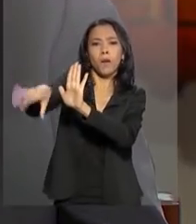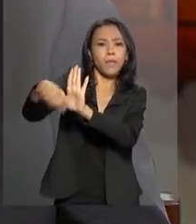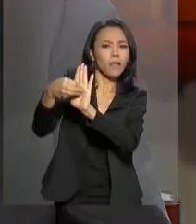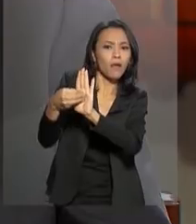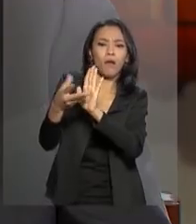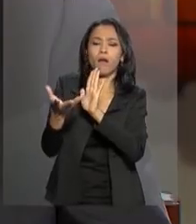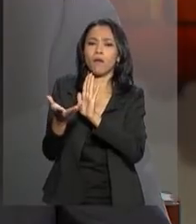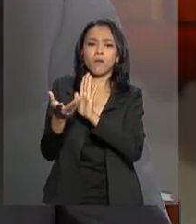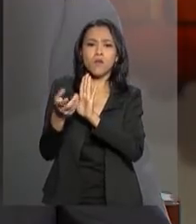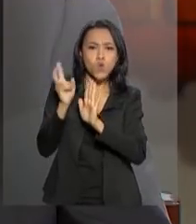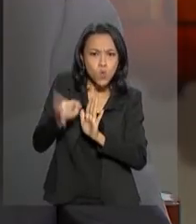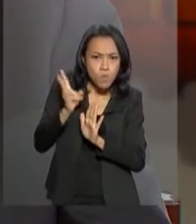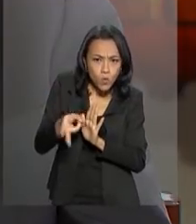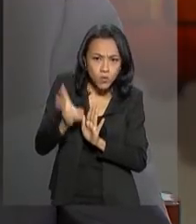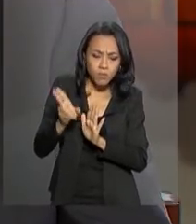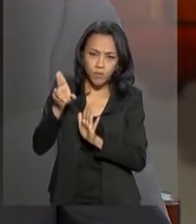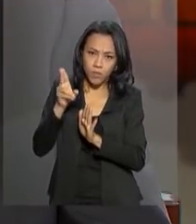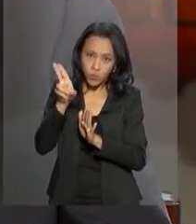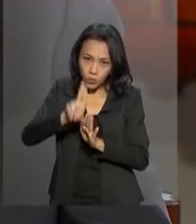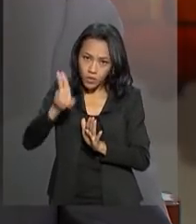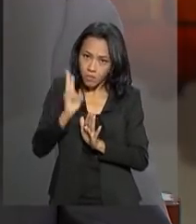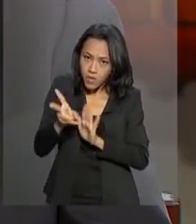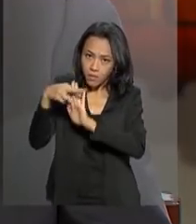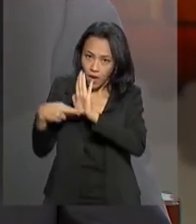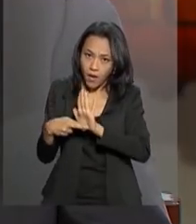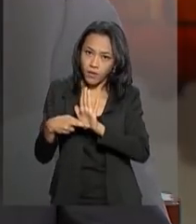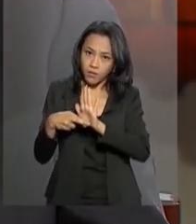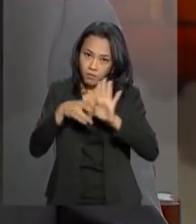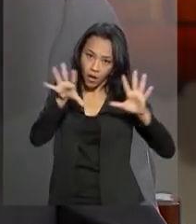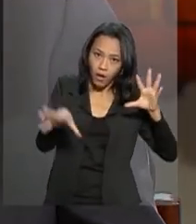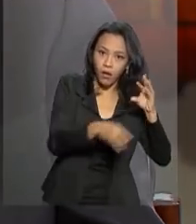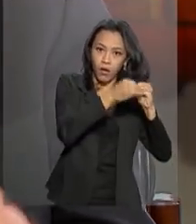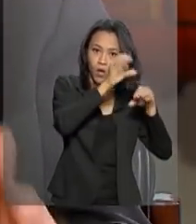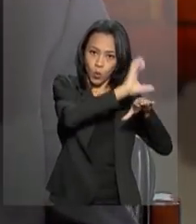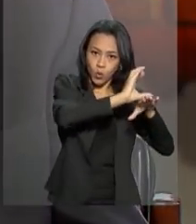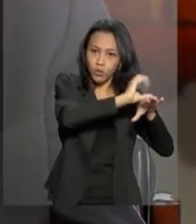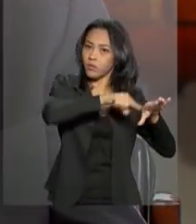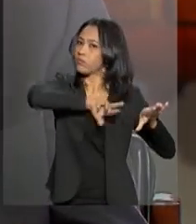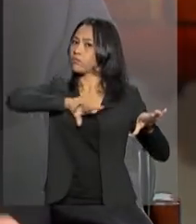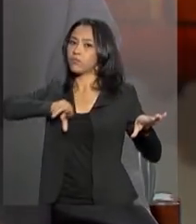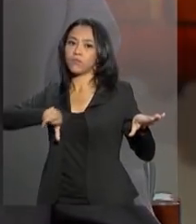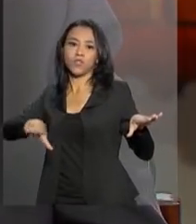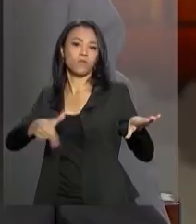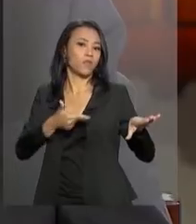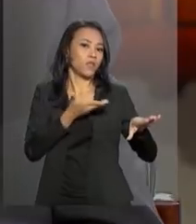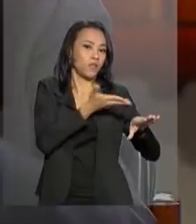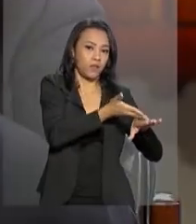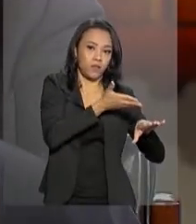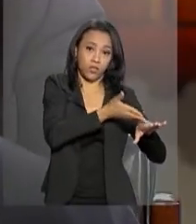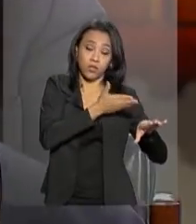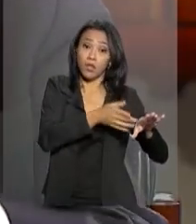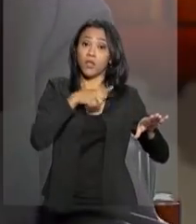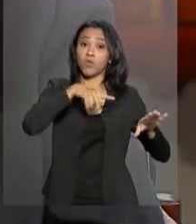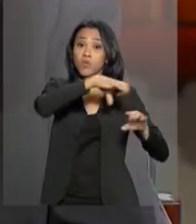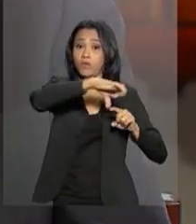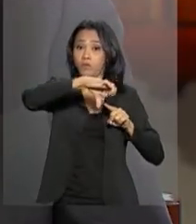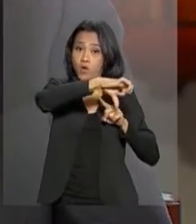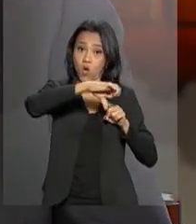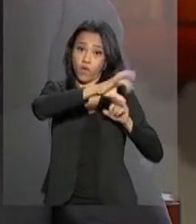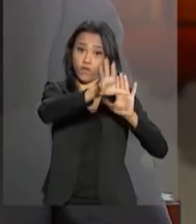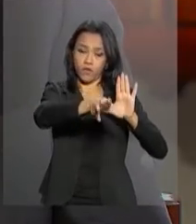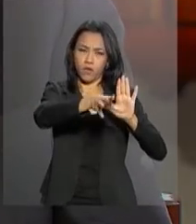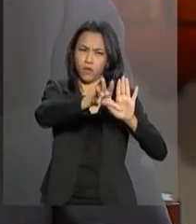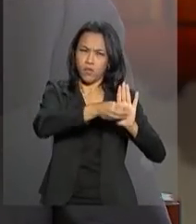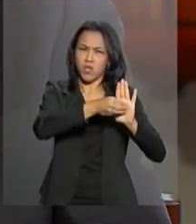quando a matéria exigir que seja lei complementar. Por isso que nós temos 99 emendas à Constituição, num prazo de